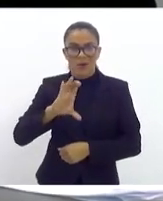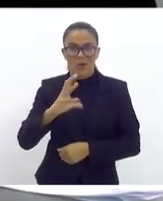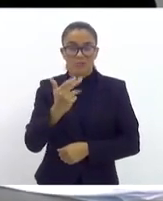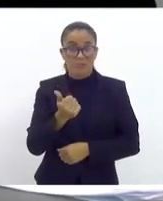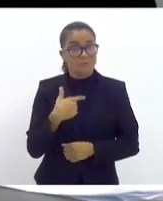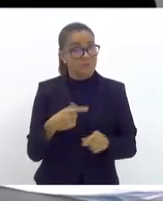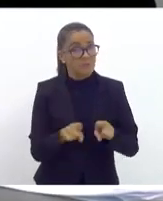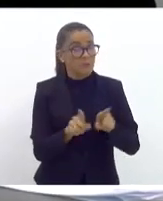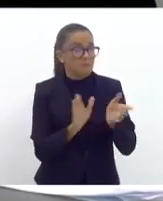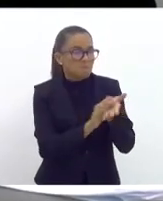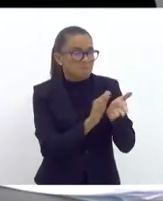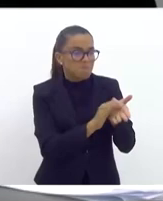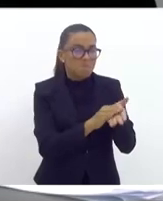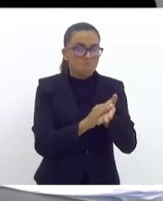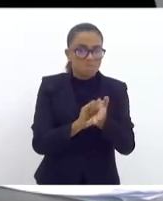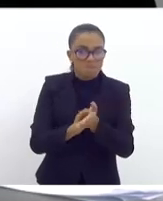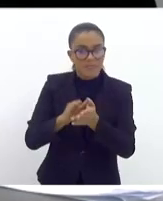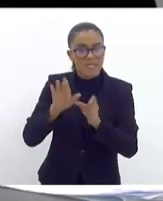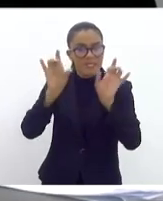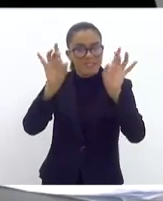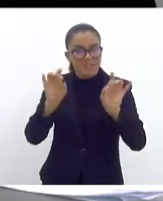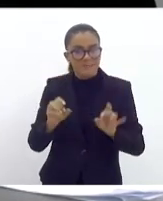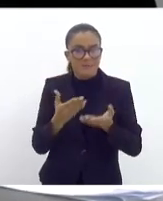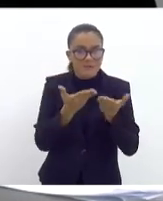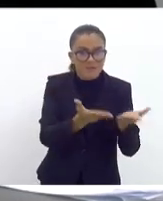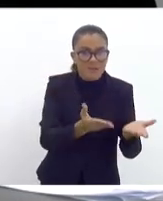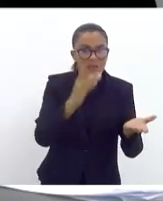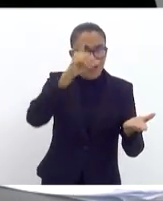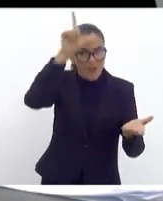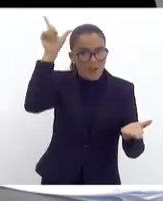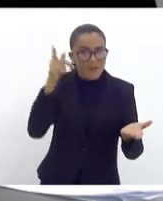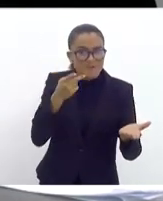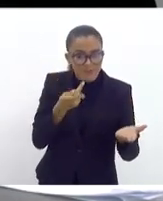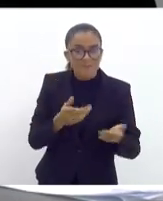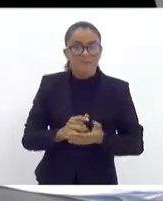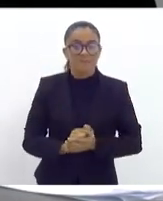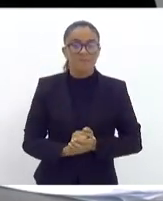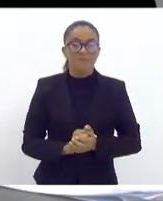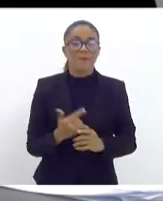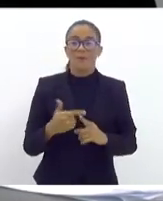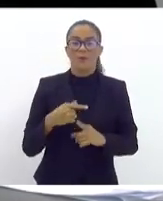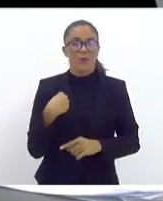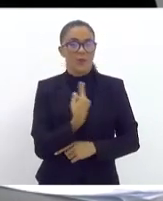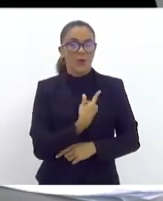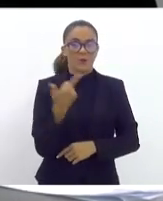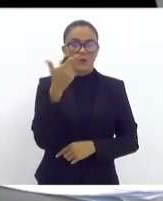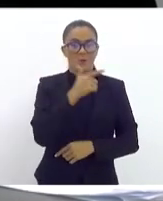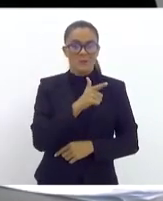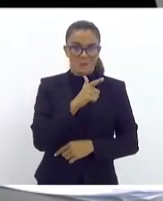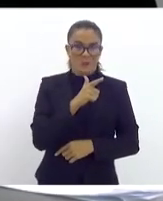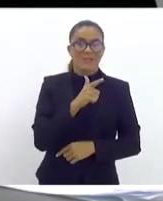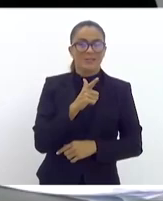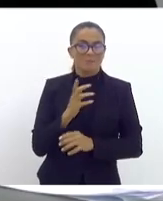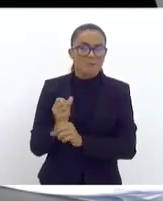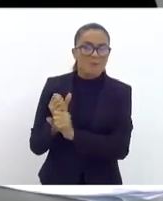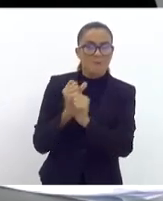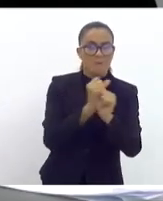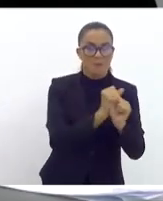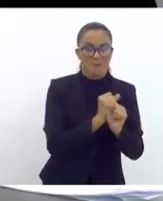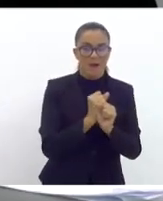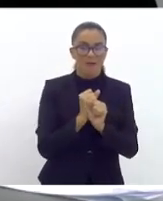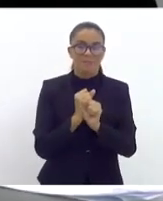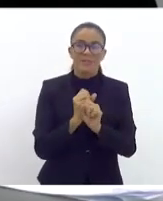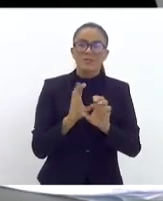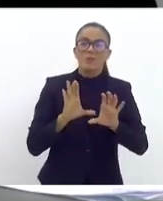parabenizados mais uma vez especial você e Luiz Paulo pela questão da gente achar uma equação das frentes parlamentares que